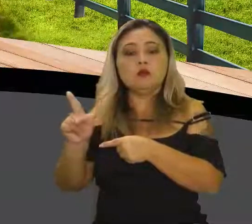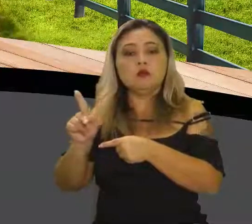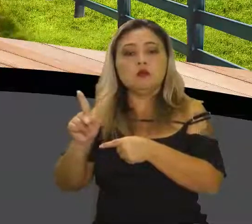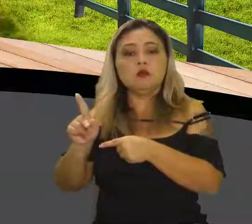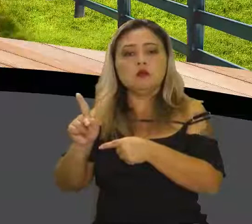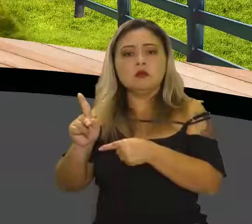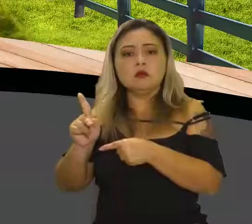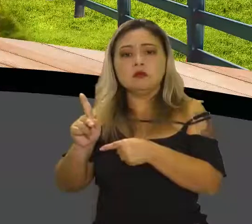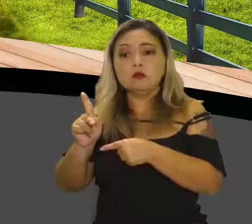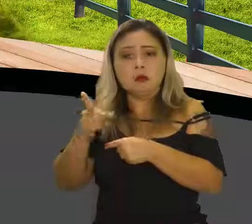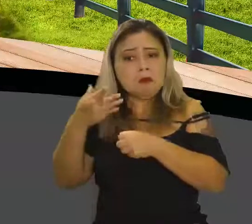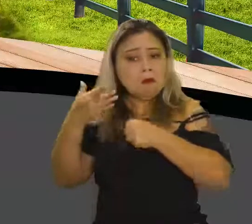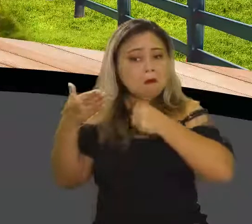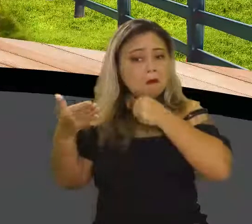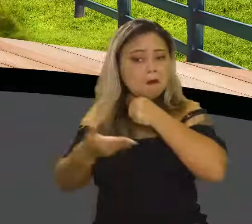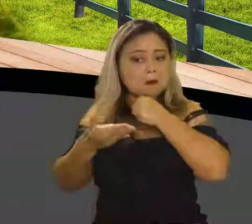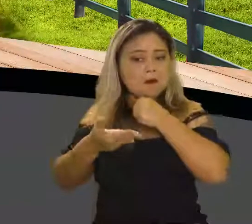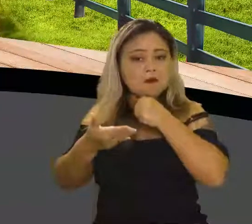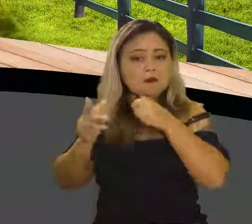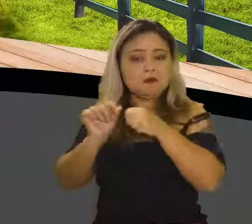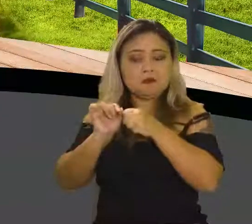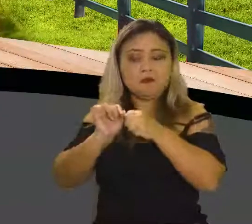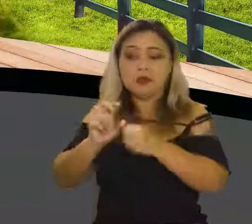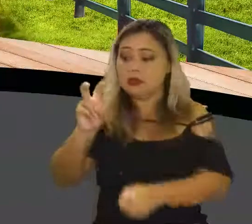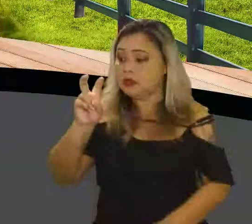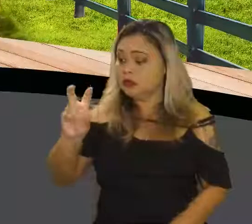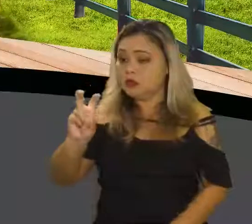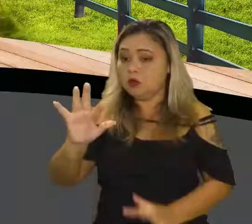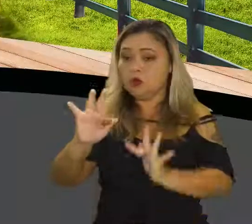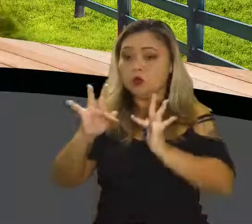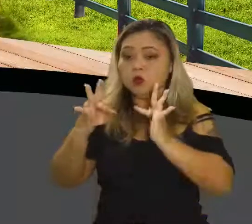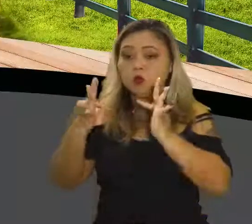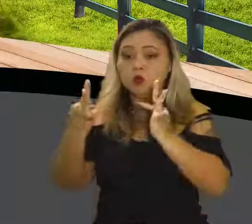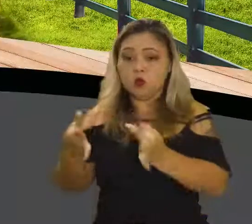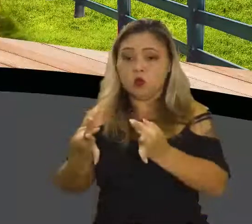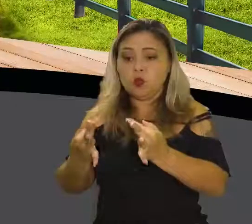o mínimo são 5 famílias.